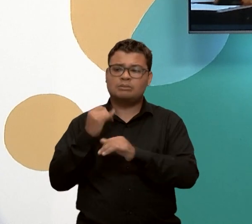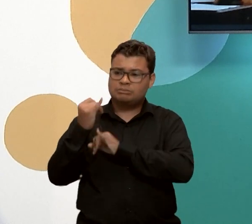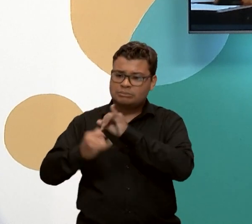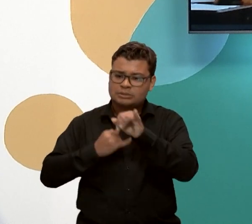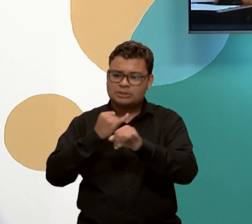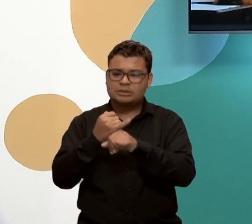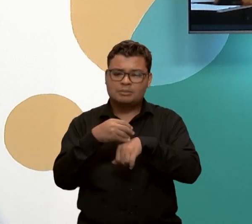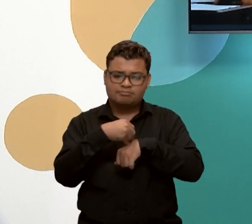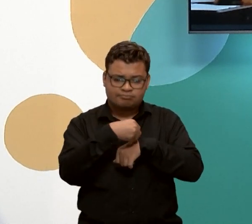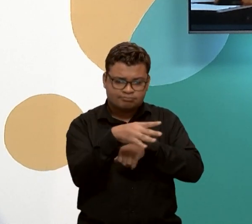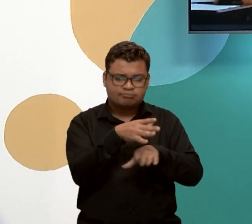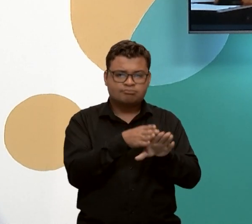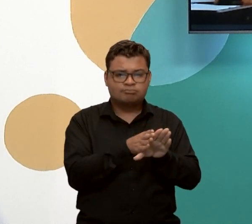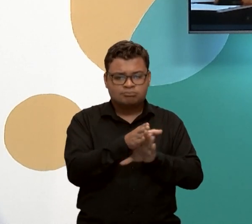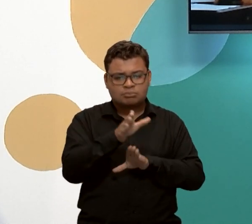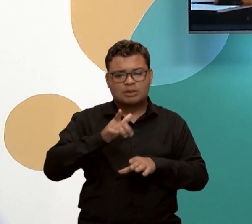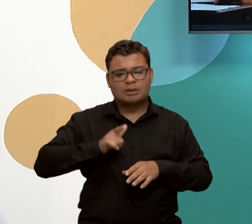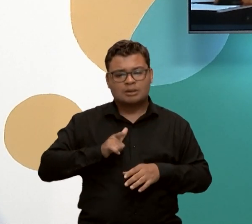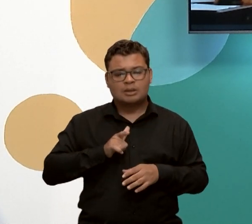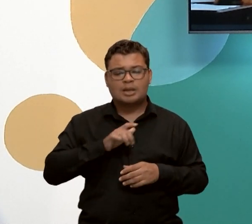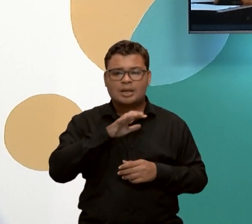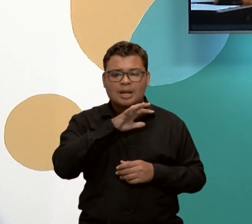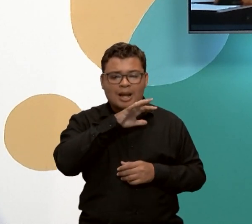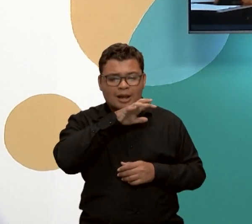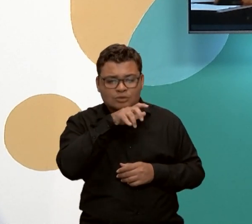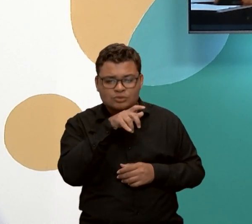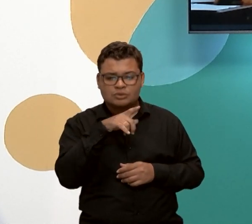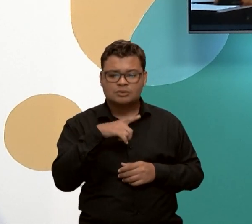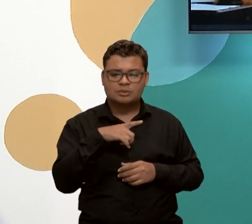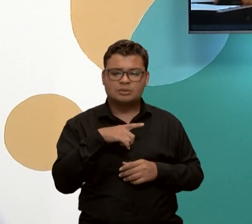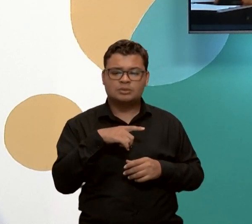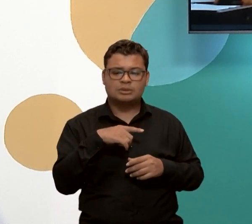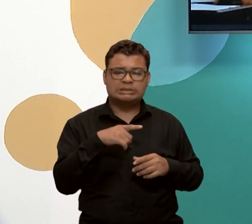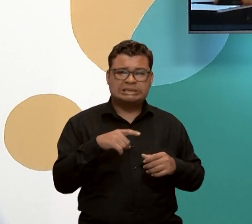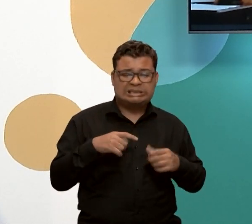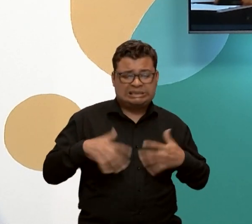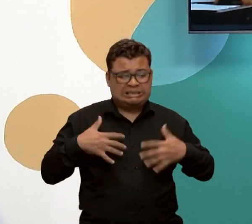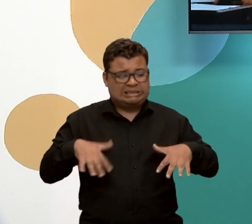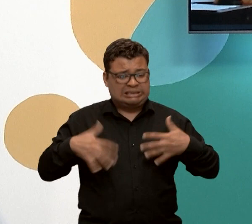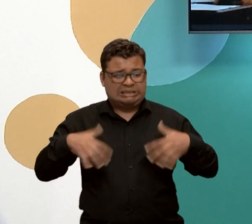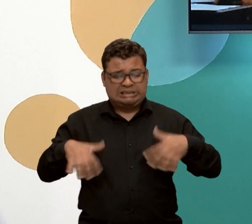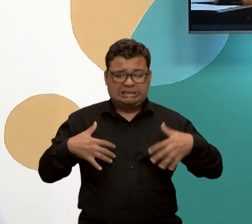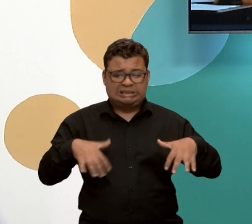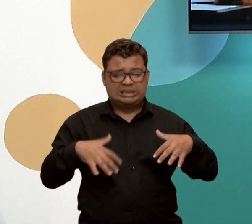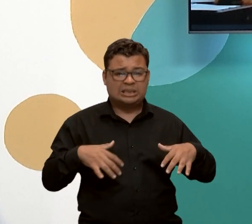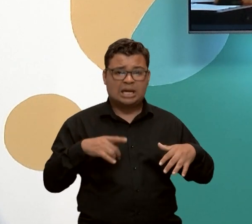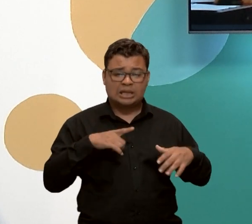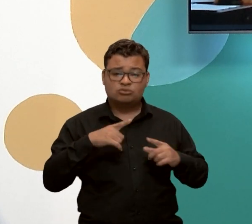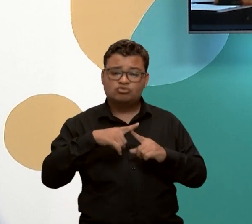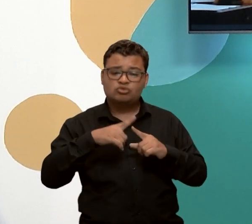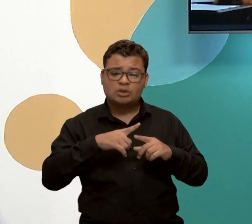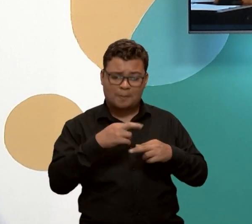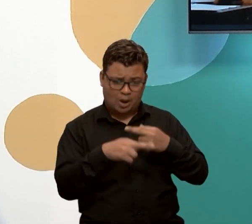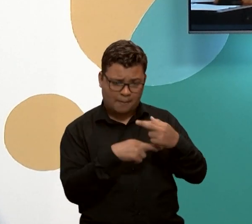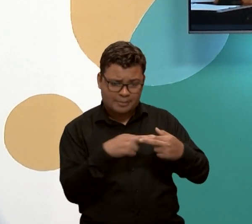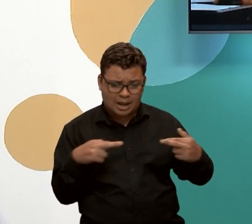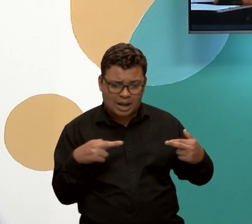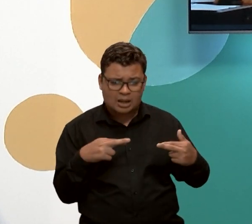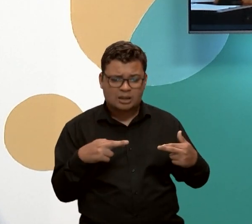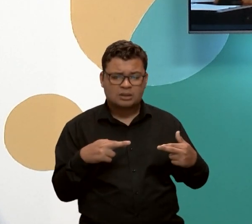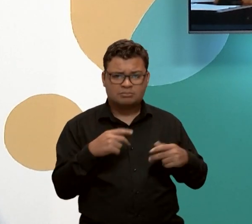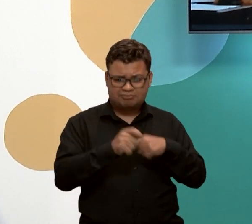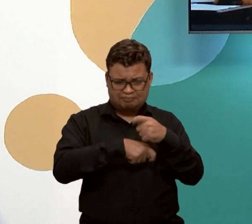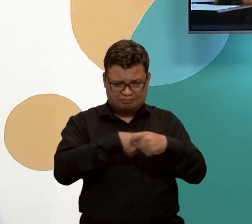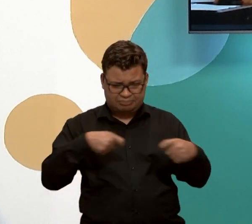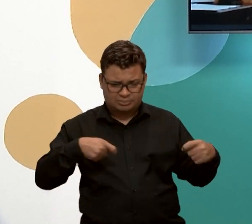de amarração, né, que se faz com cachorrinhos que entram em pânico, em desespero nesse momento de muito barulho. É correto fazer